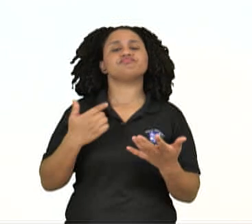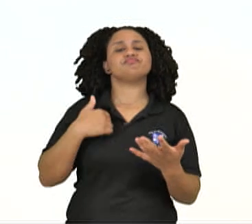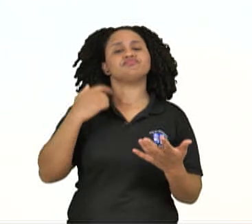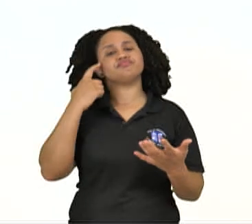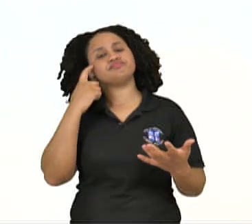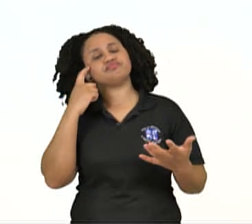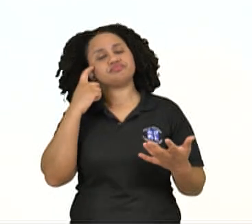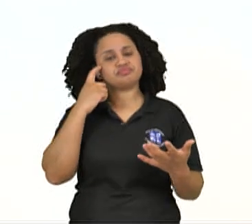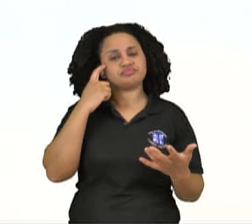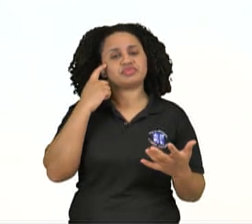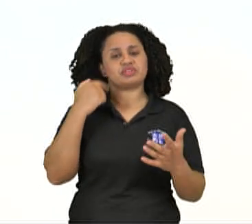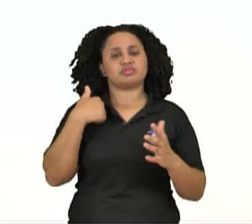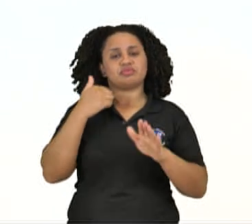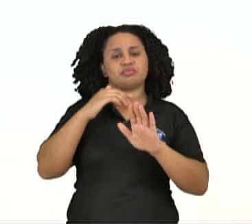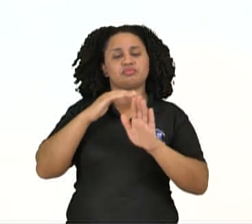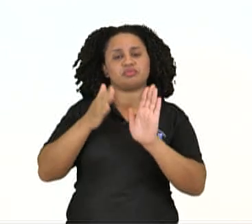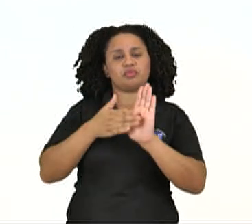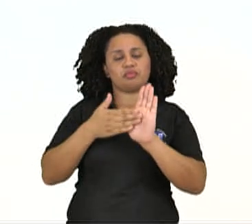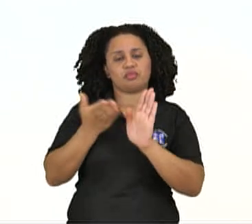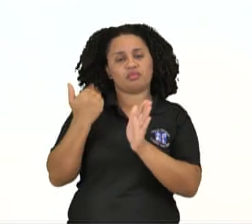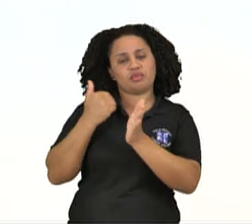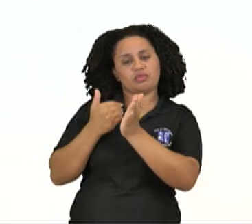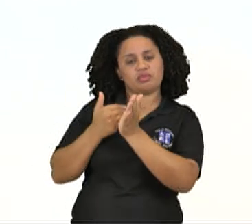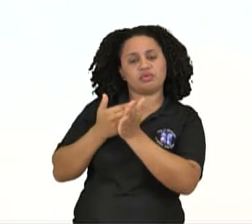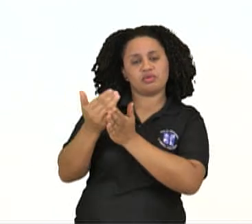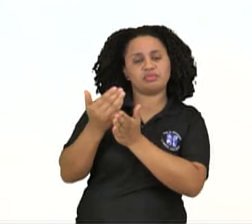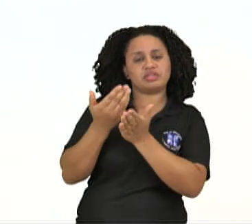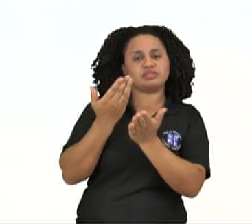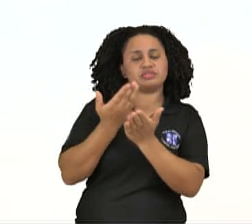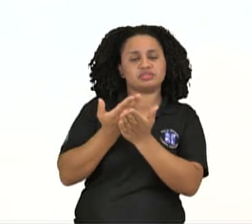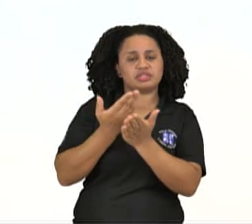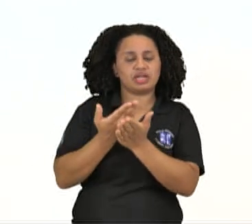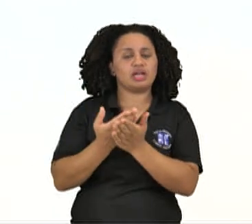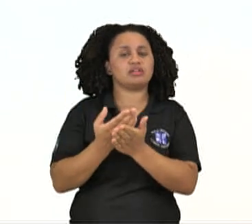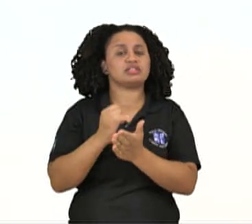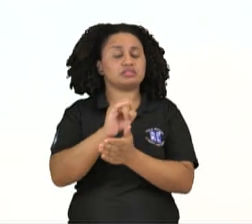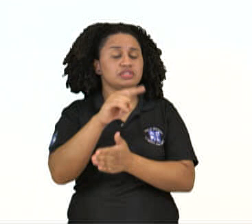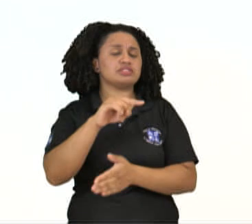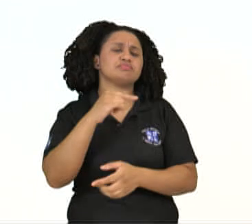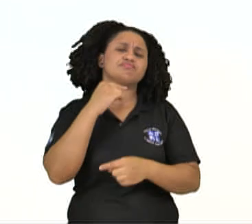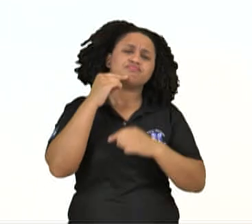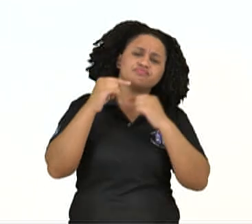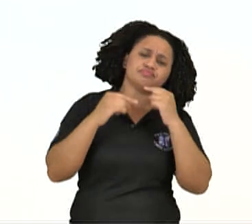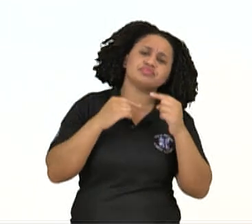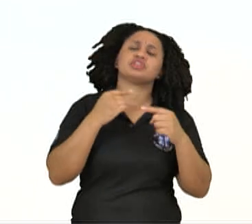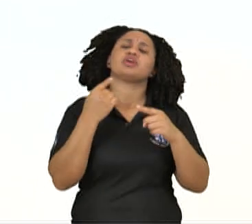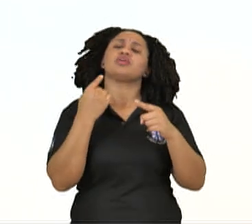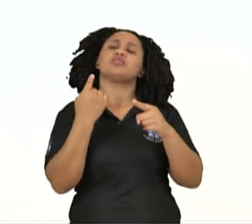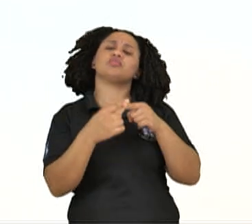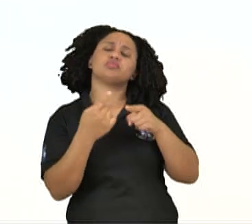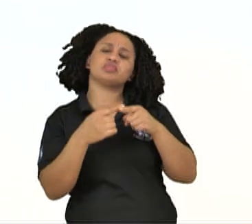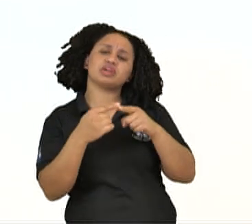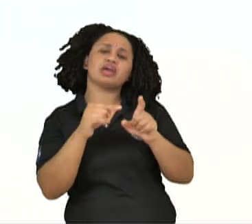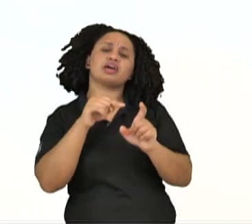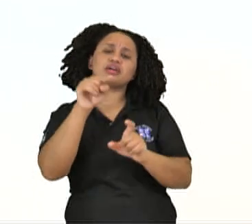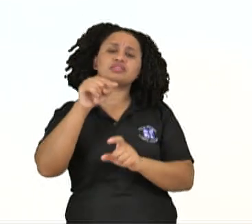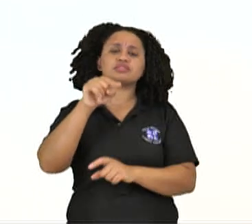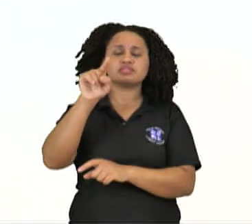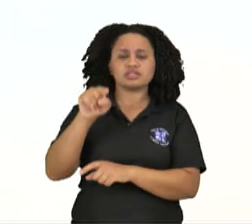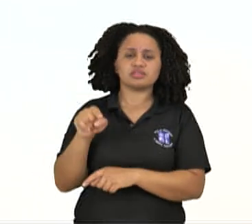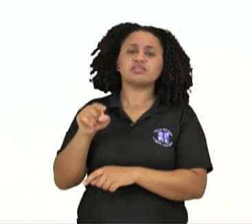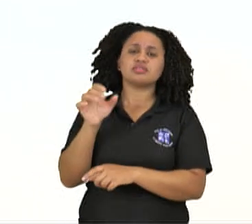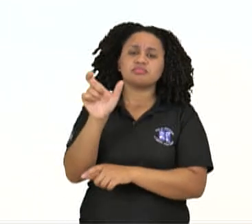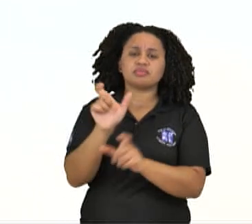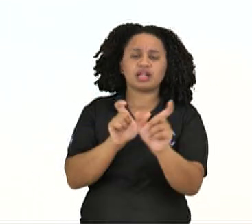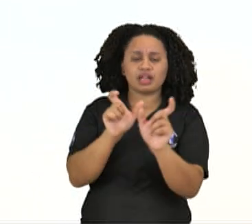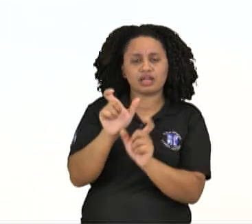que propusemos no início do vídeo, quando eu questionei se vocês já haviam se perguntado por que acentuamos as palavras, né,